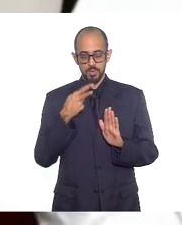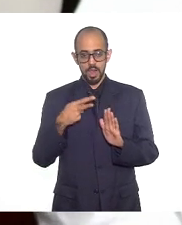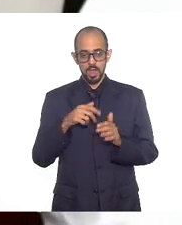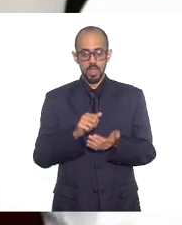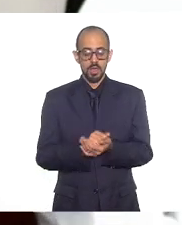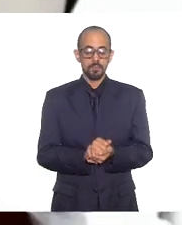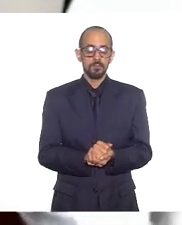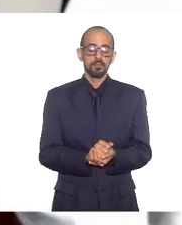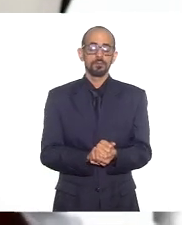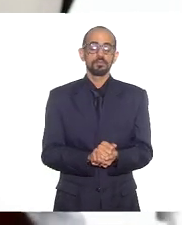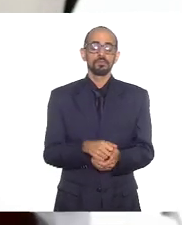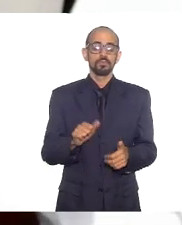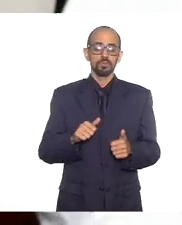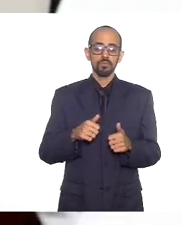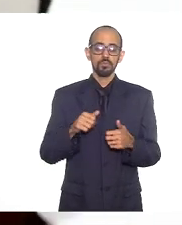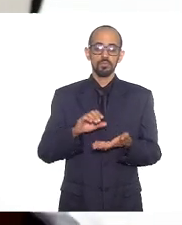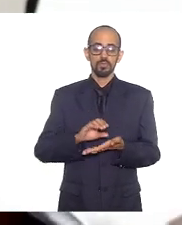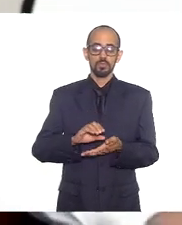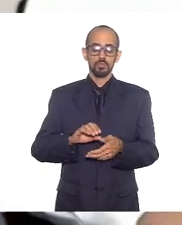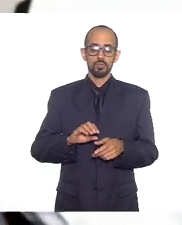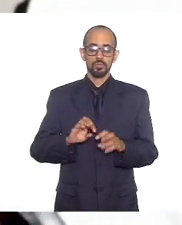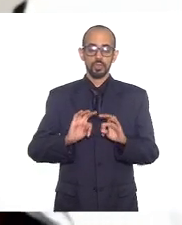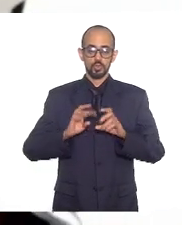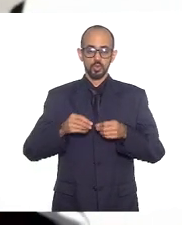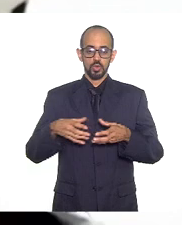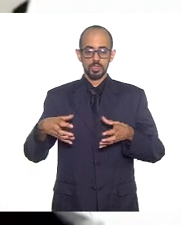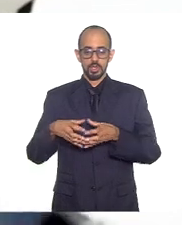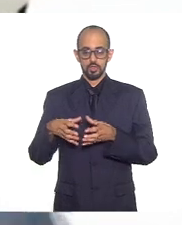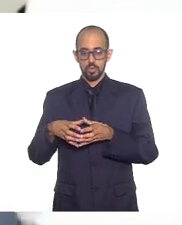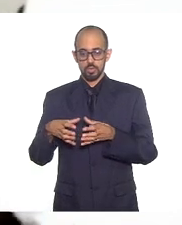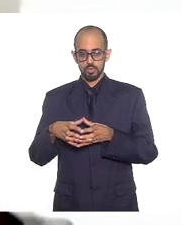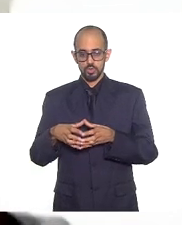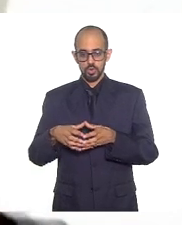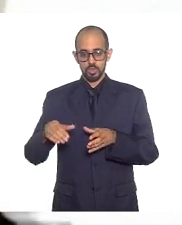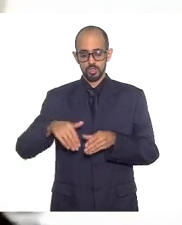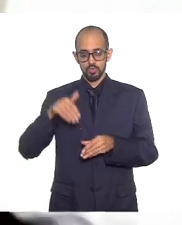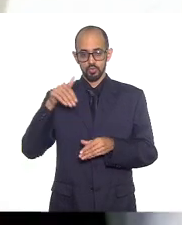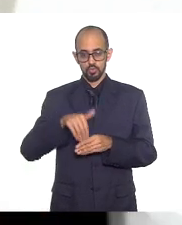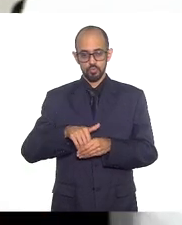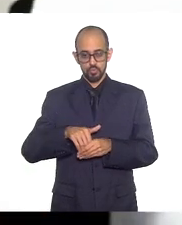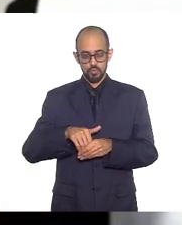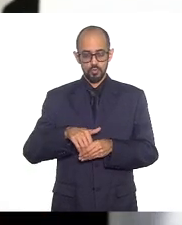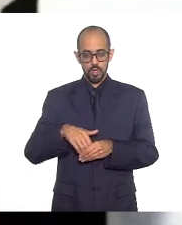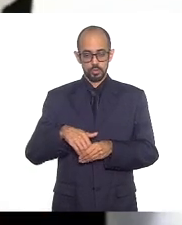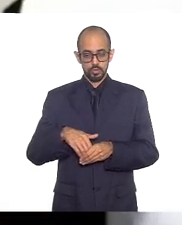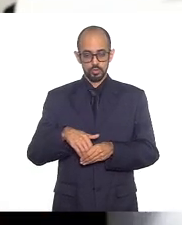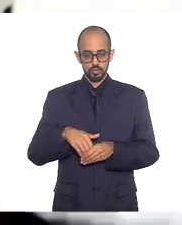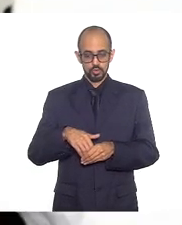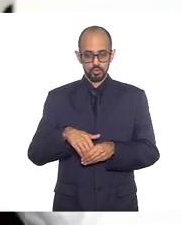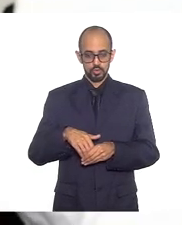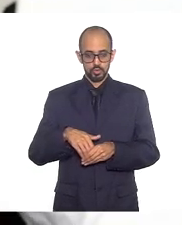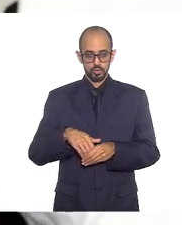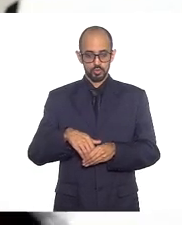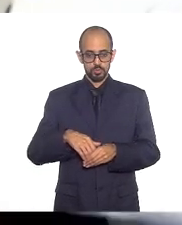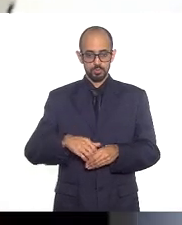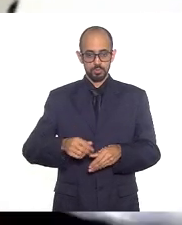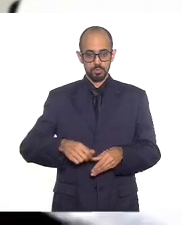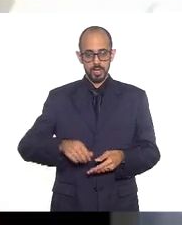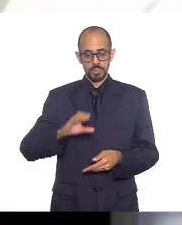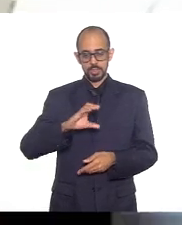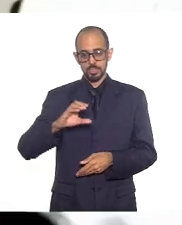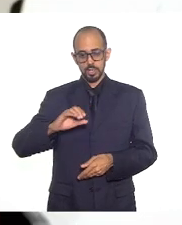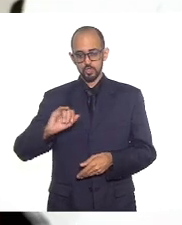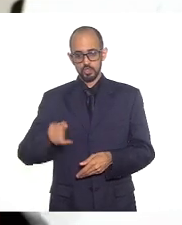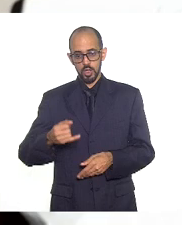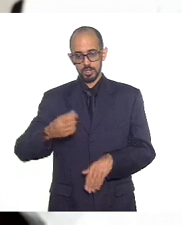Justiça, de Transporte, de Segurança Pública, Assunto de Polícia e de Orçamento, Finanças, Fiscalização Financeira e Controle. Para emitir parecer pela Comissão de Constituição e